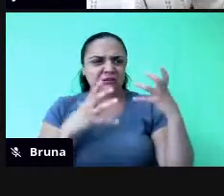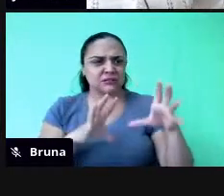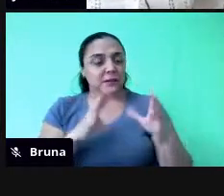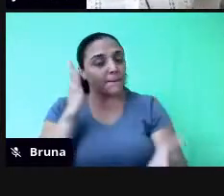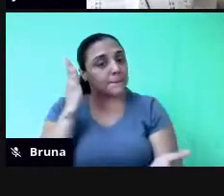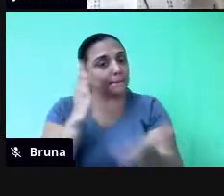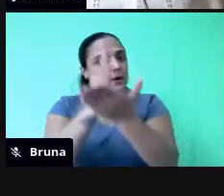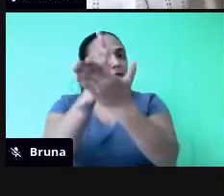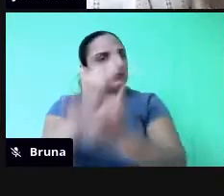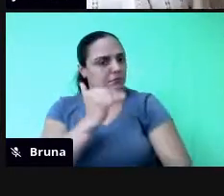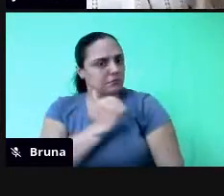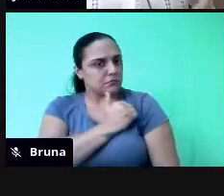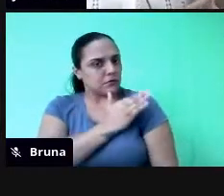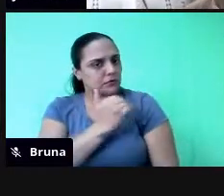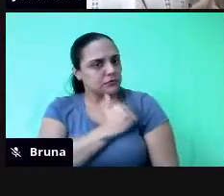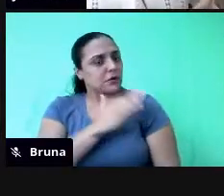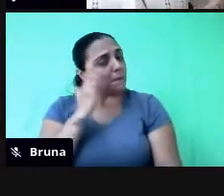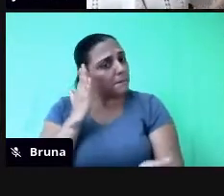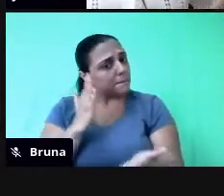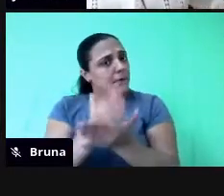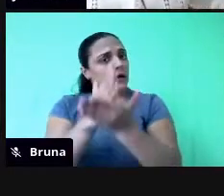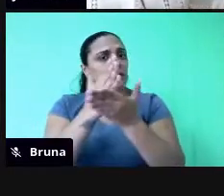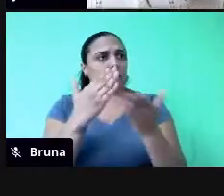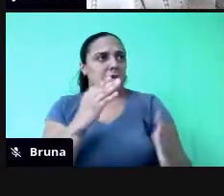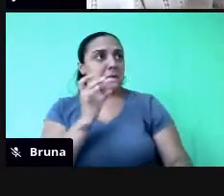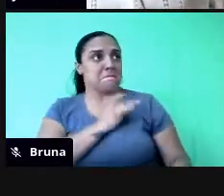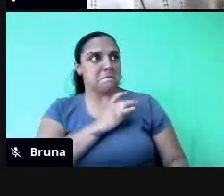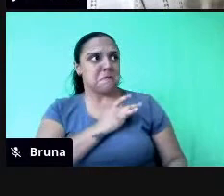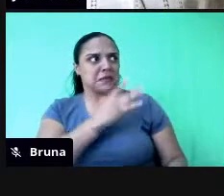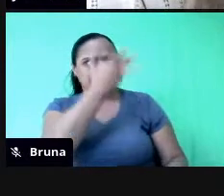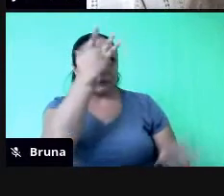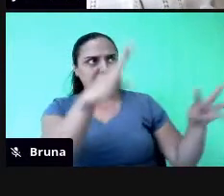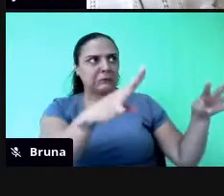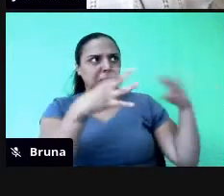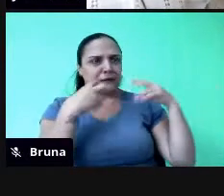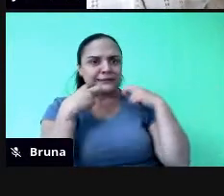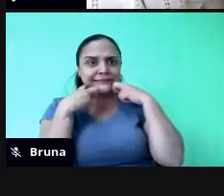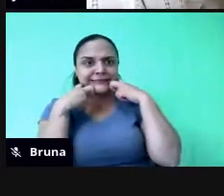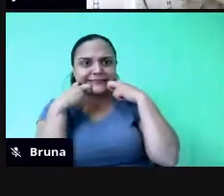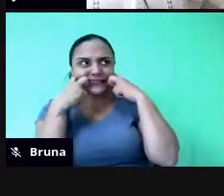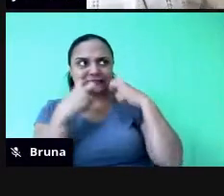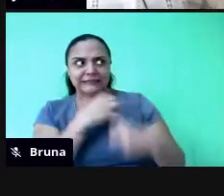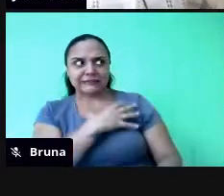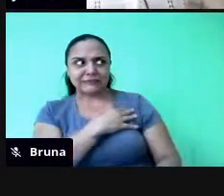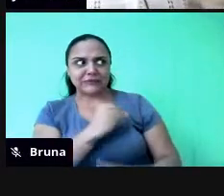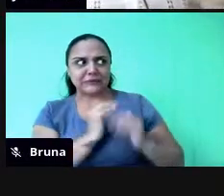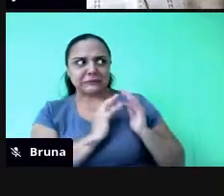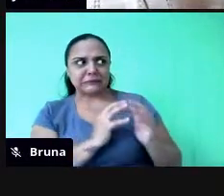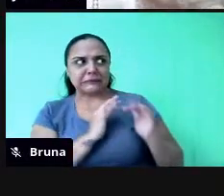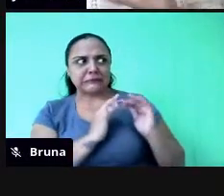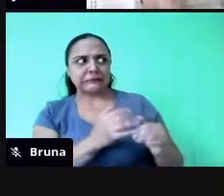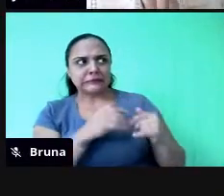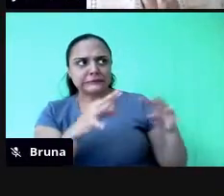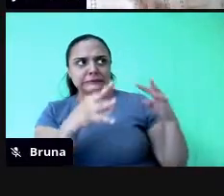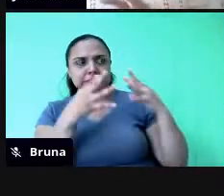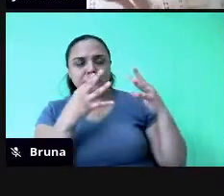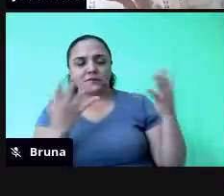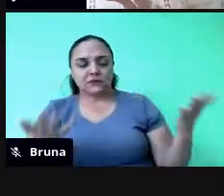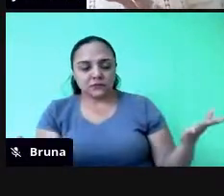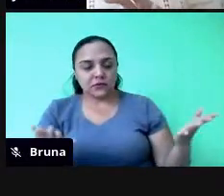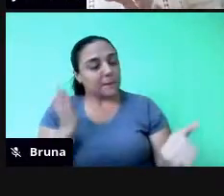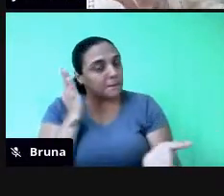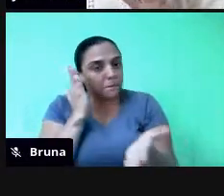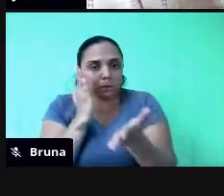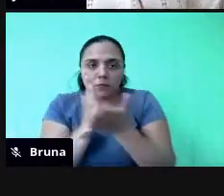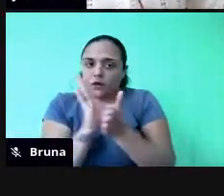o medo que tem da sociedade, né? Então, a gente sabe que a gente vive numa sociedade bem cruel em relação às